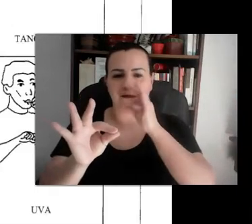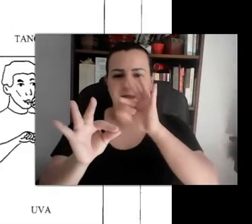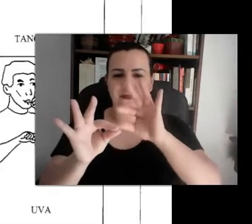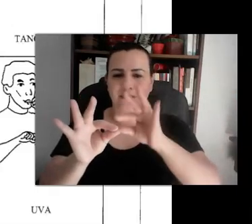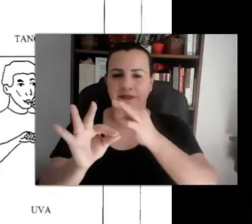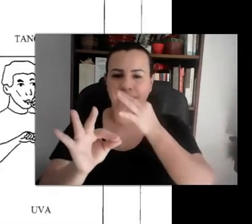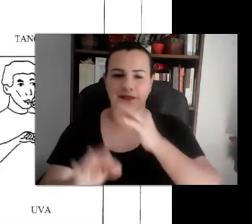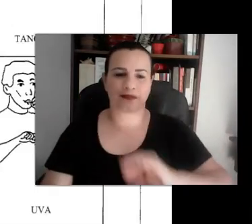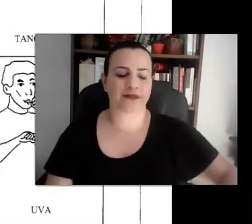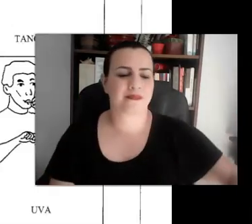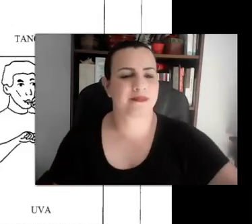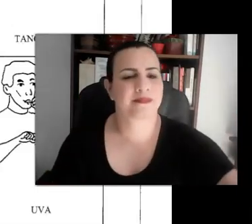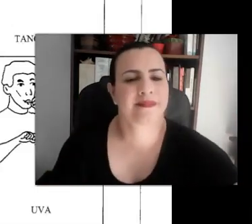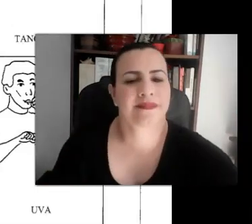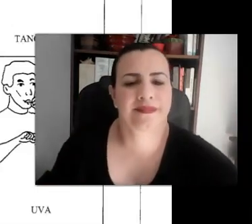uva.